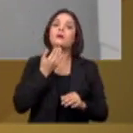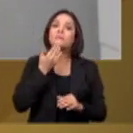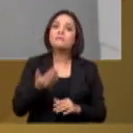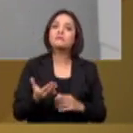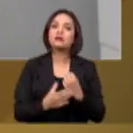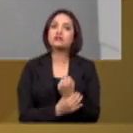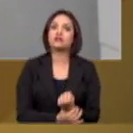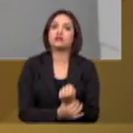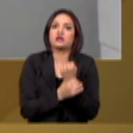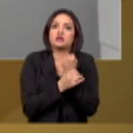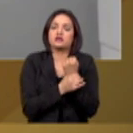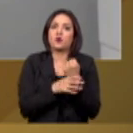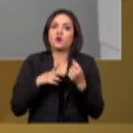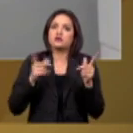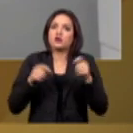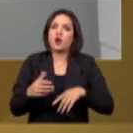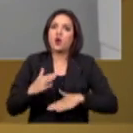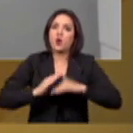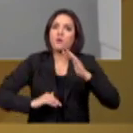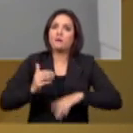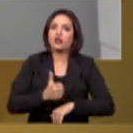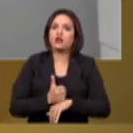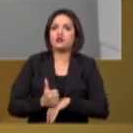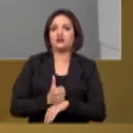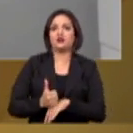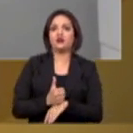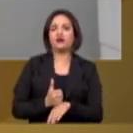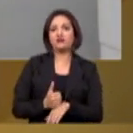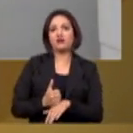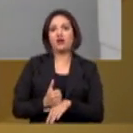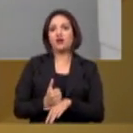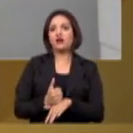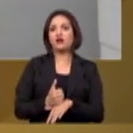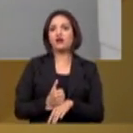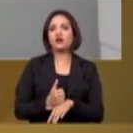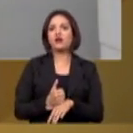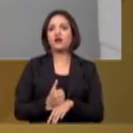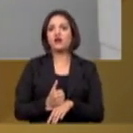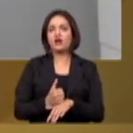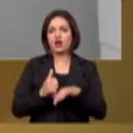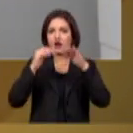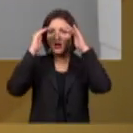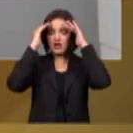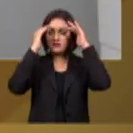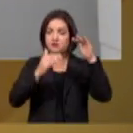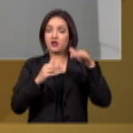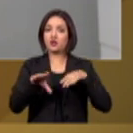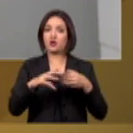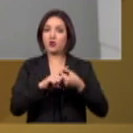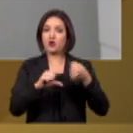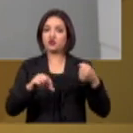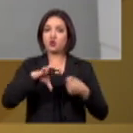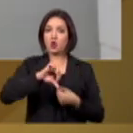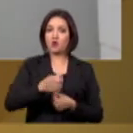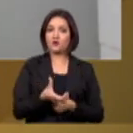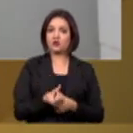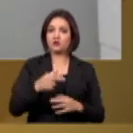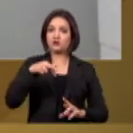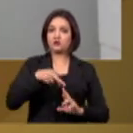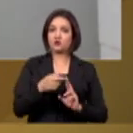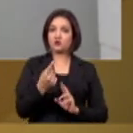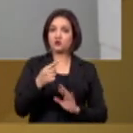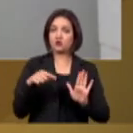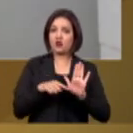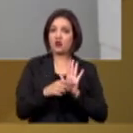poder de ar governo de são paulo ilusão que dependem expressamente o artigo 96 inciso 1º